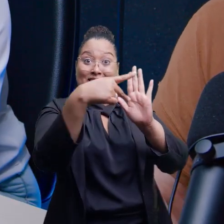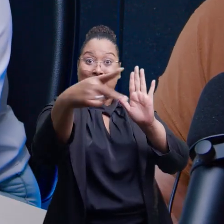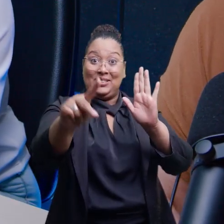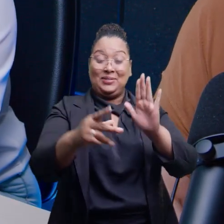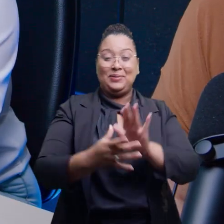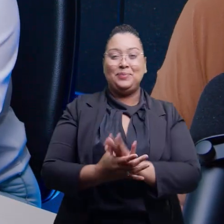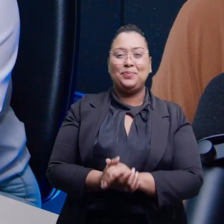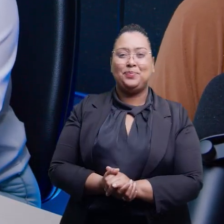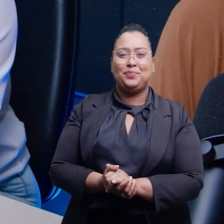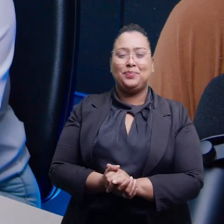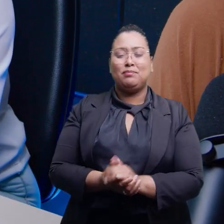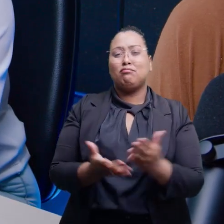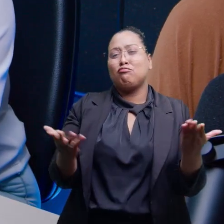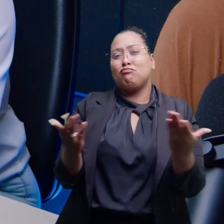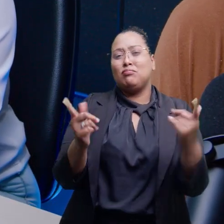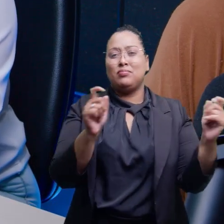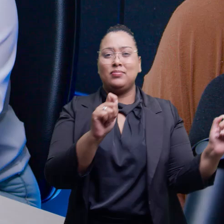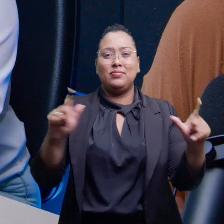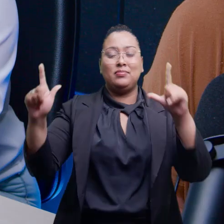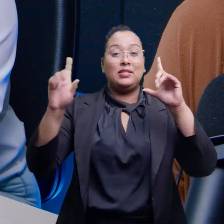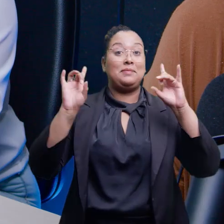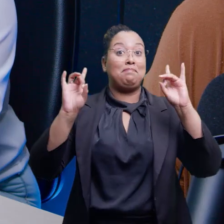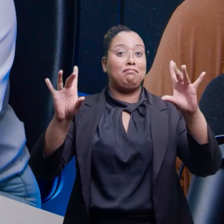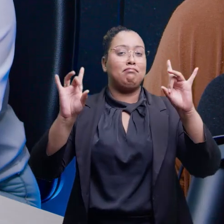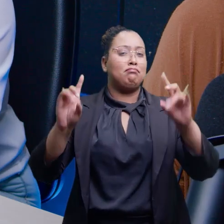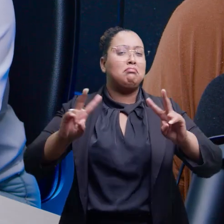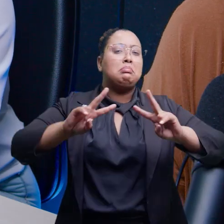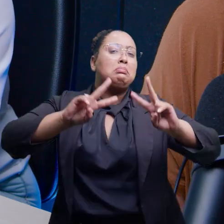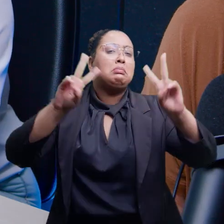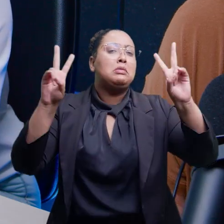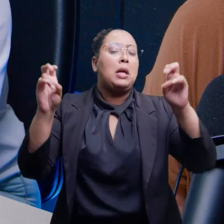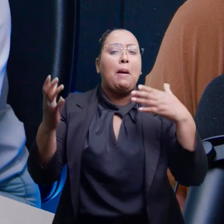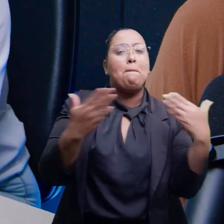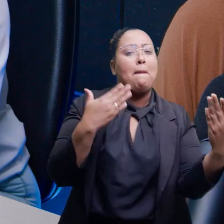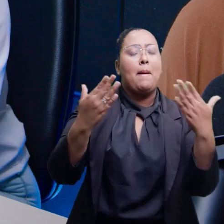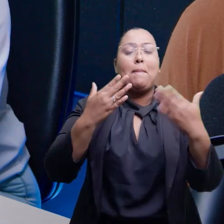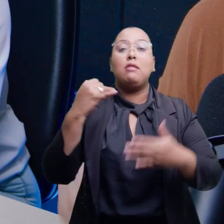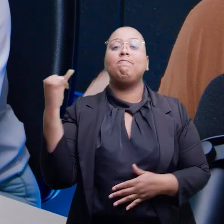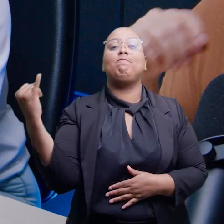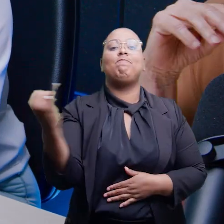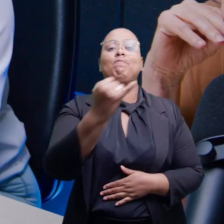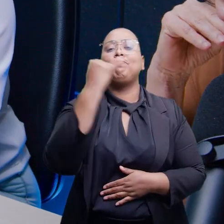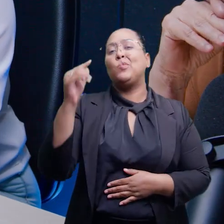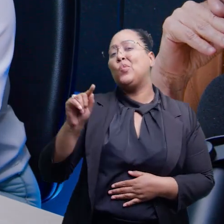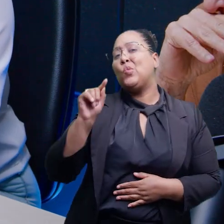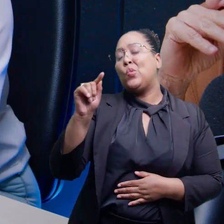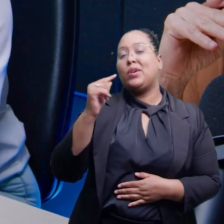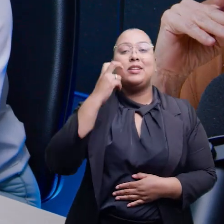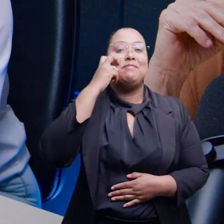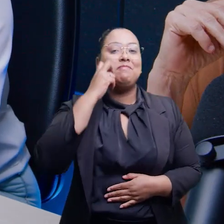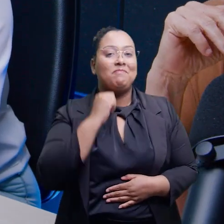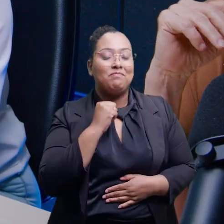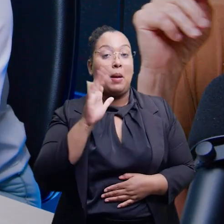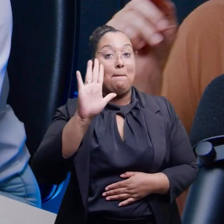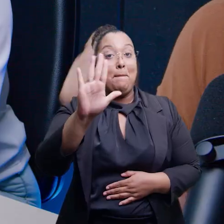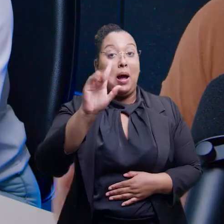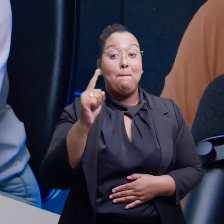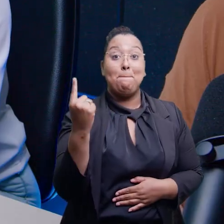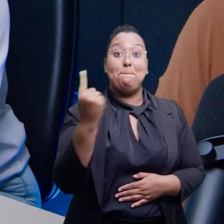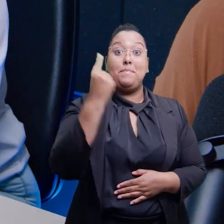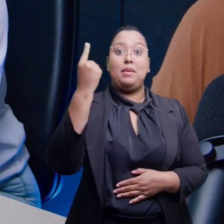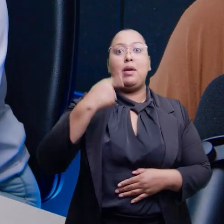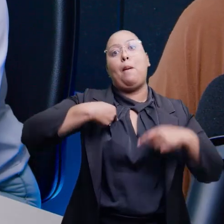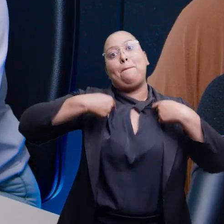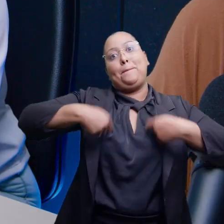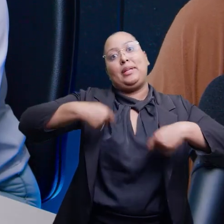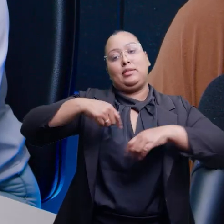Seu. Nesse episódio especial, vamos falar sobre um assunto muito importante, que é a adoção. Mas antes da